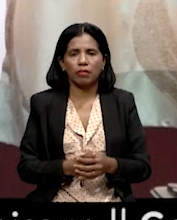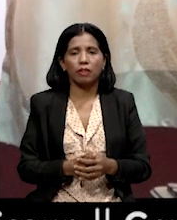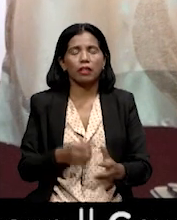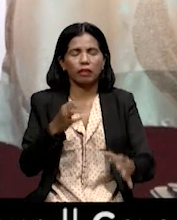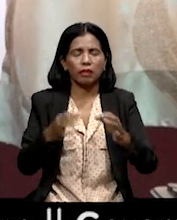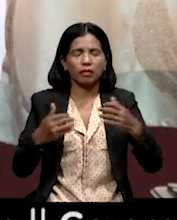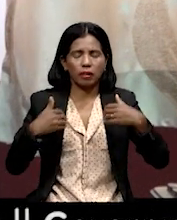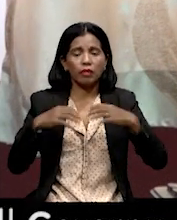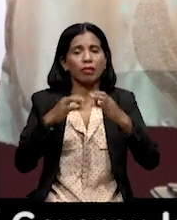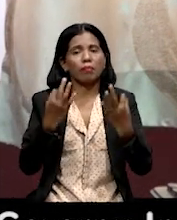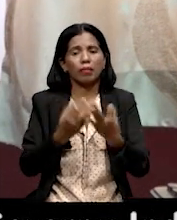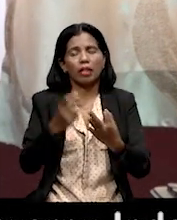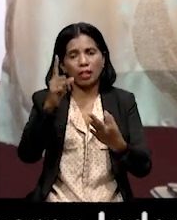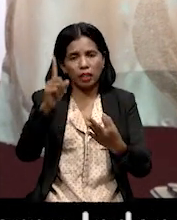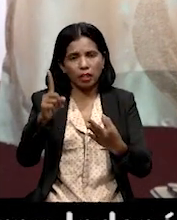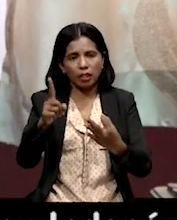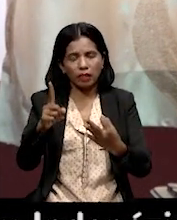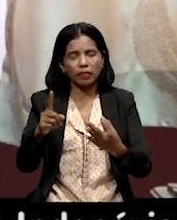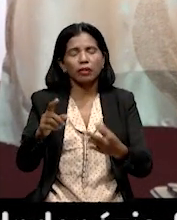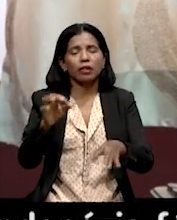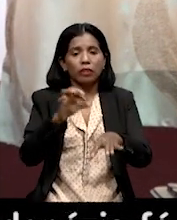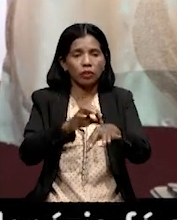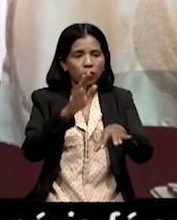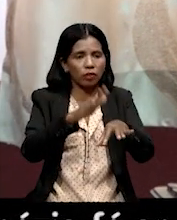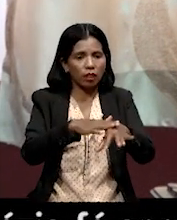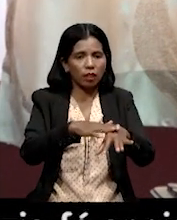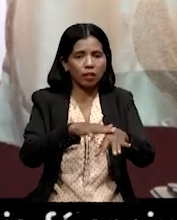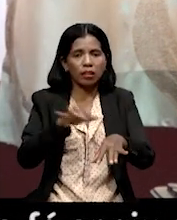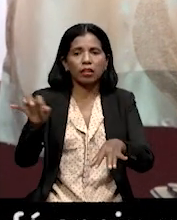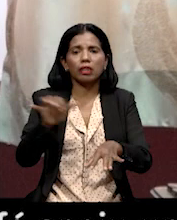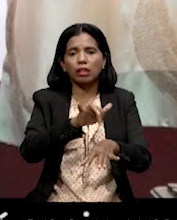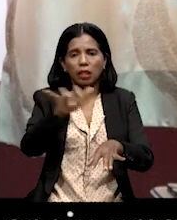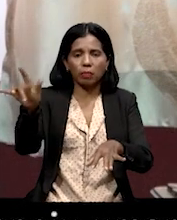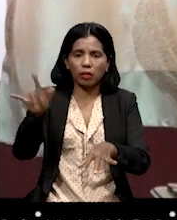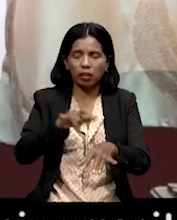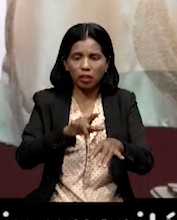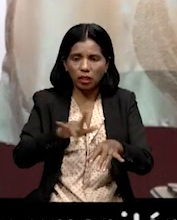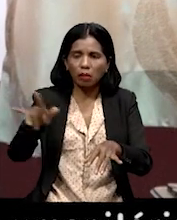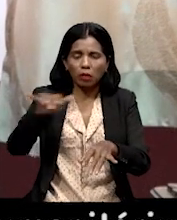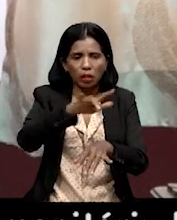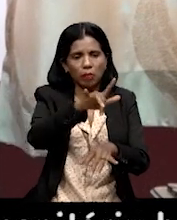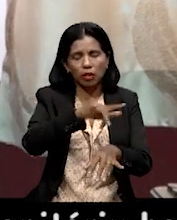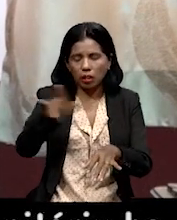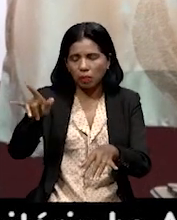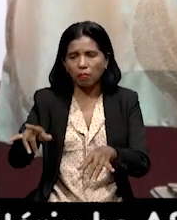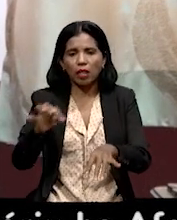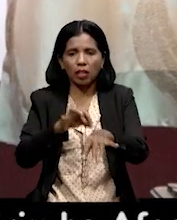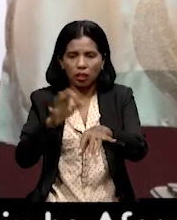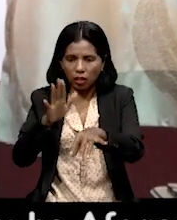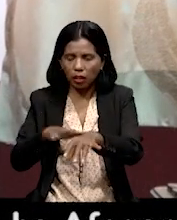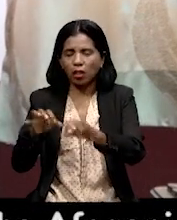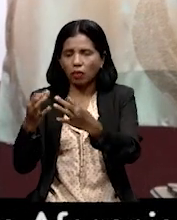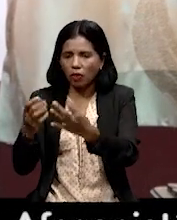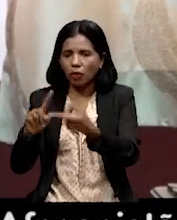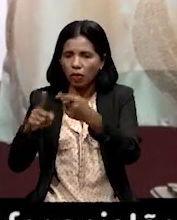ainda vizinho mos susuk ne sei se mo ba se mai ne tata he ne depois ne vos bel tata fale vizinho uma sor